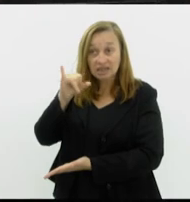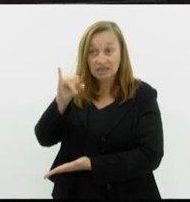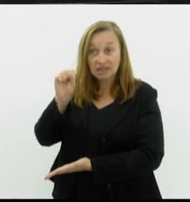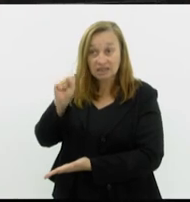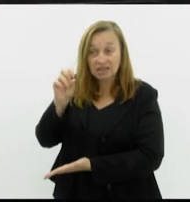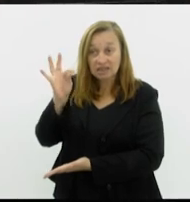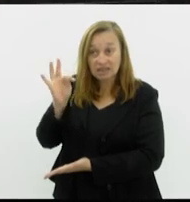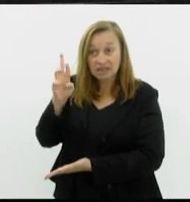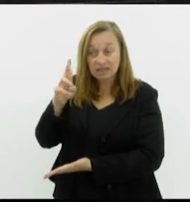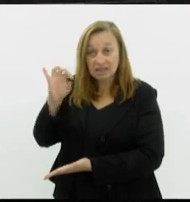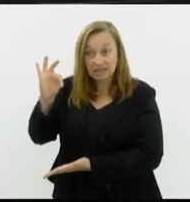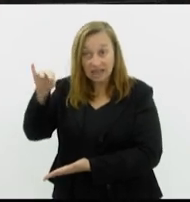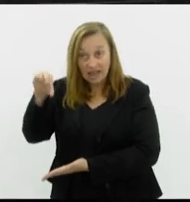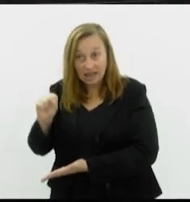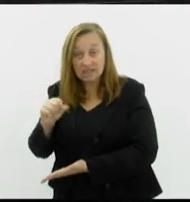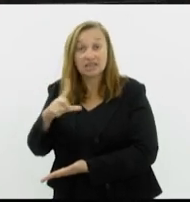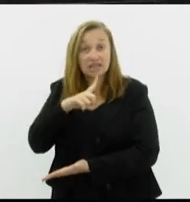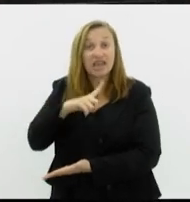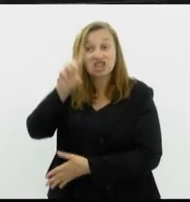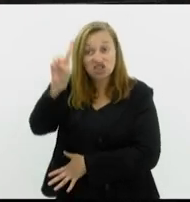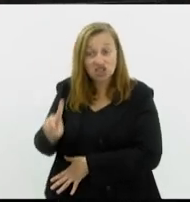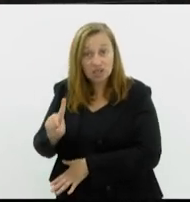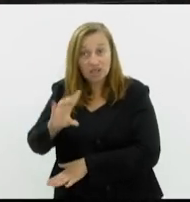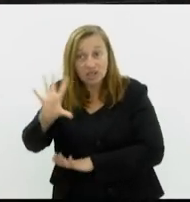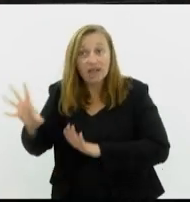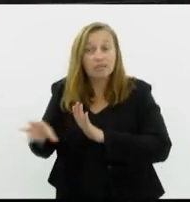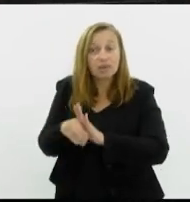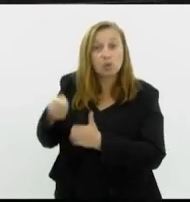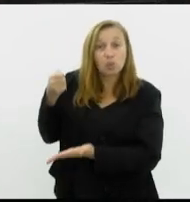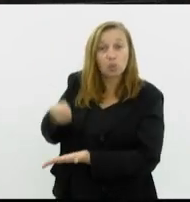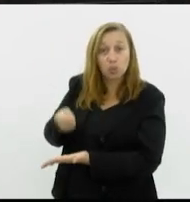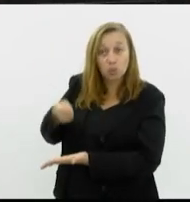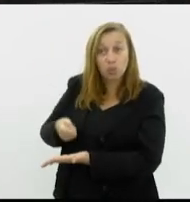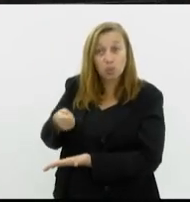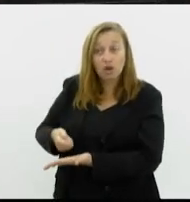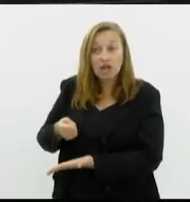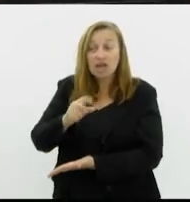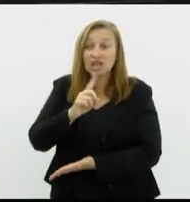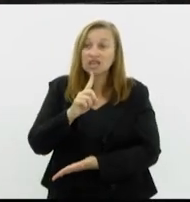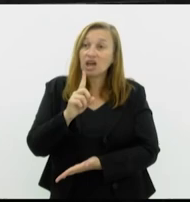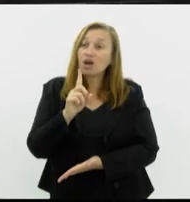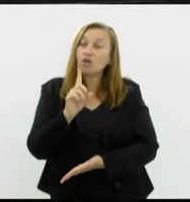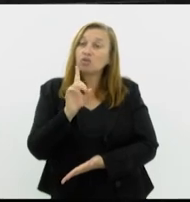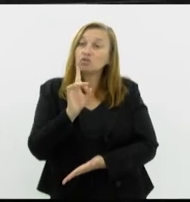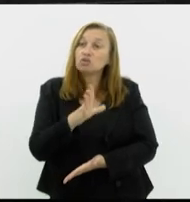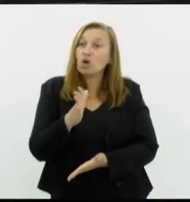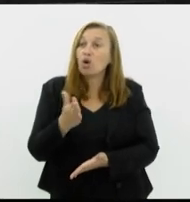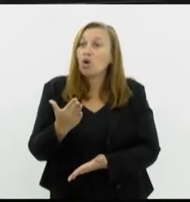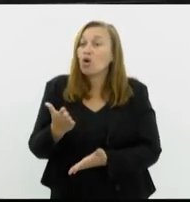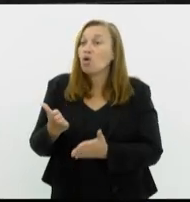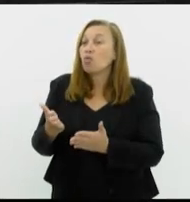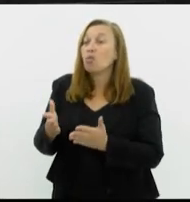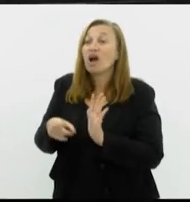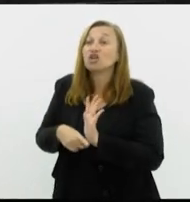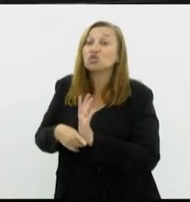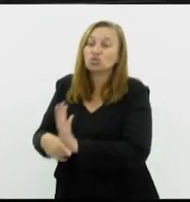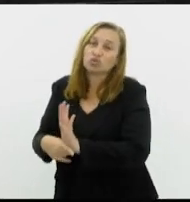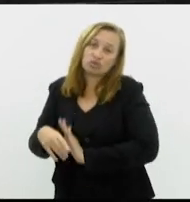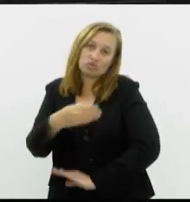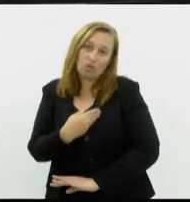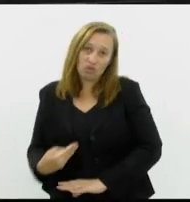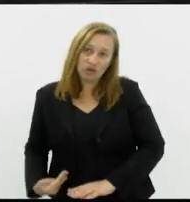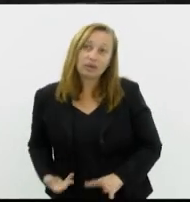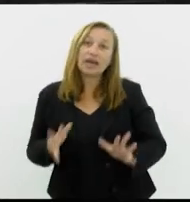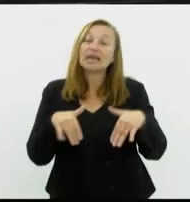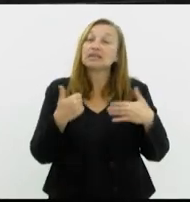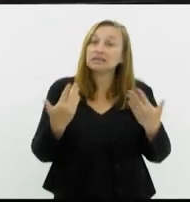direito à execução da emenda impositiva e não ser um favor do governo.